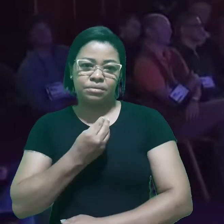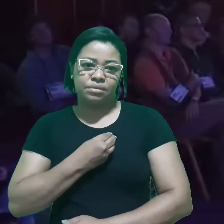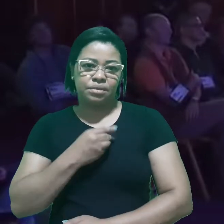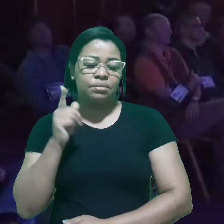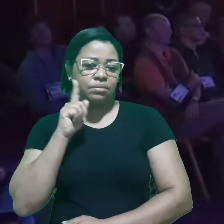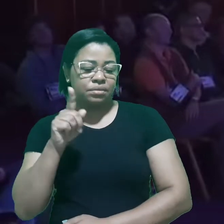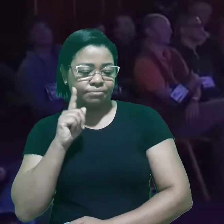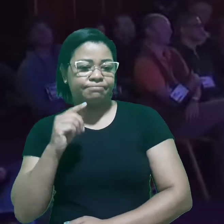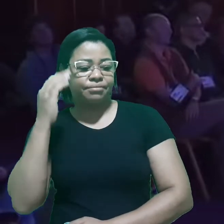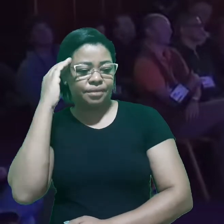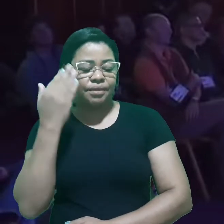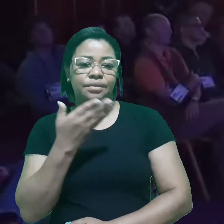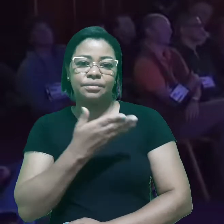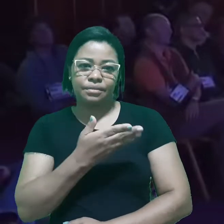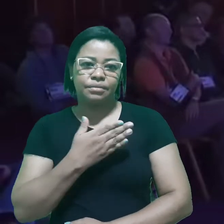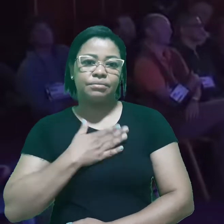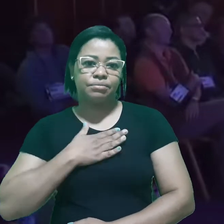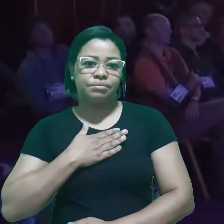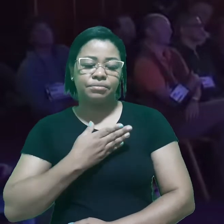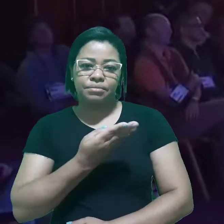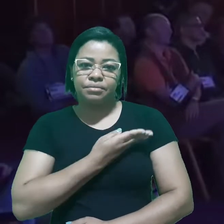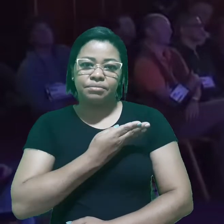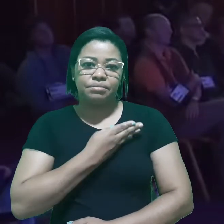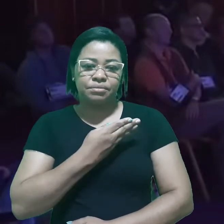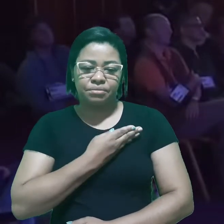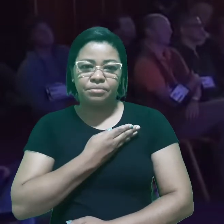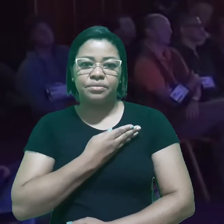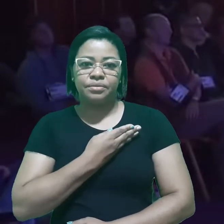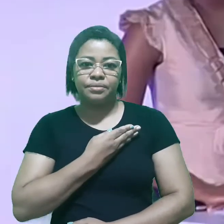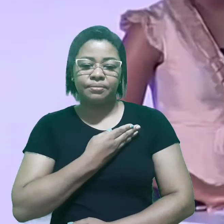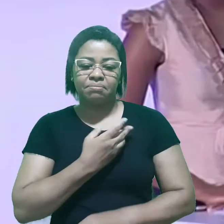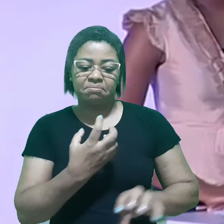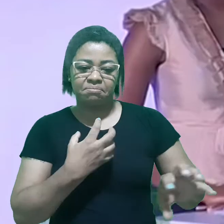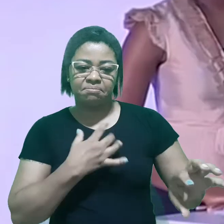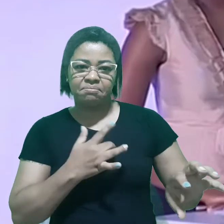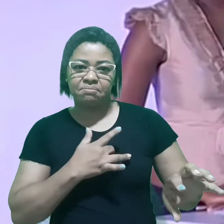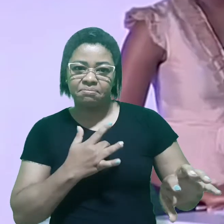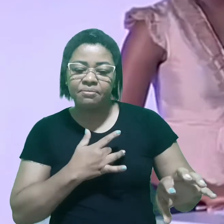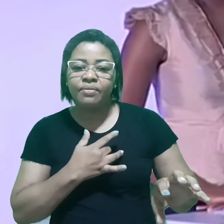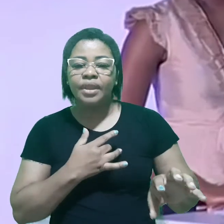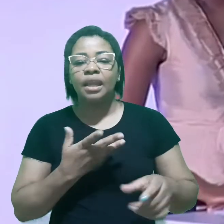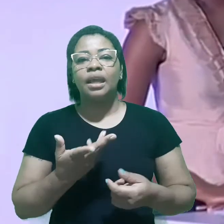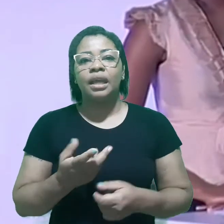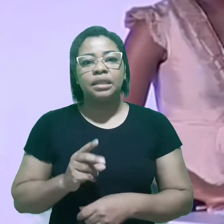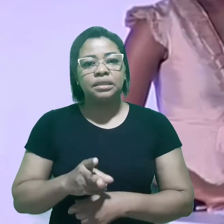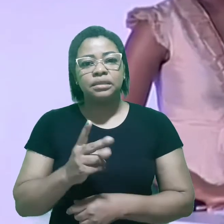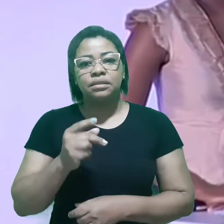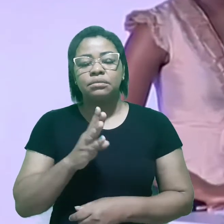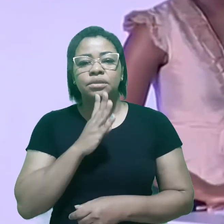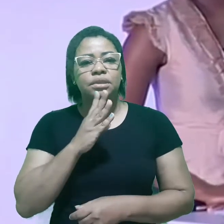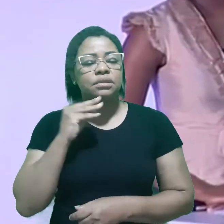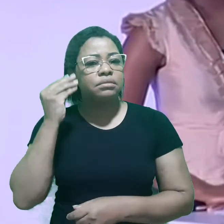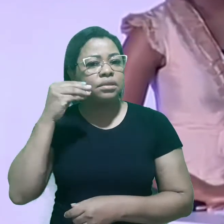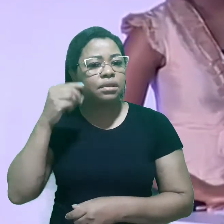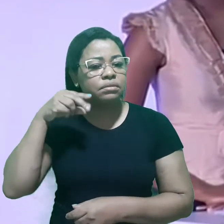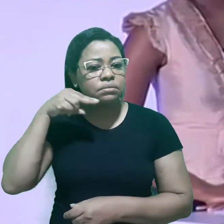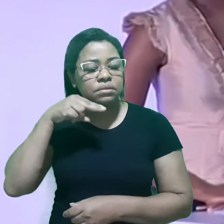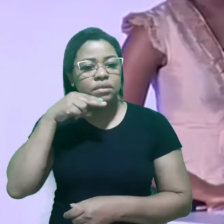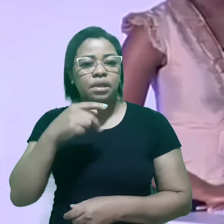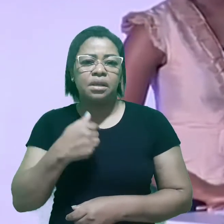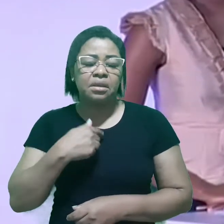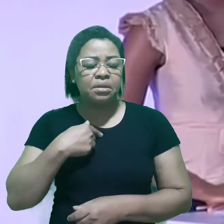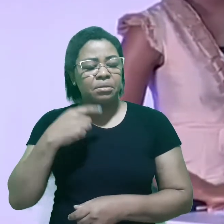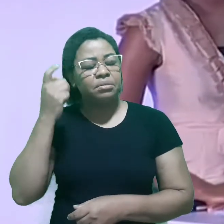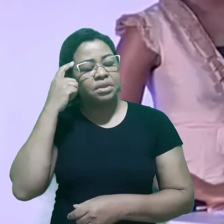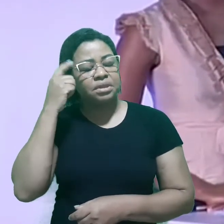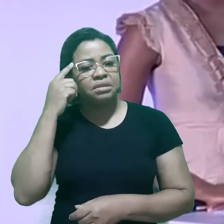tivesse crescido na Nigéria, e se tudo que eu conhecesse sobre a África viesse das imagens populares, eu também pensaria que a África era um